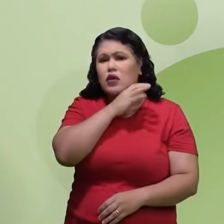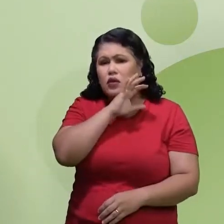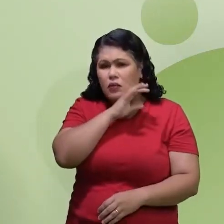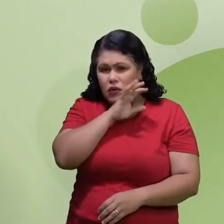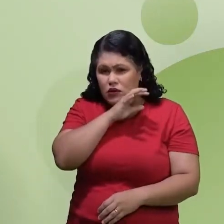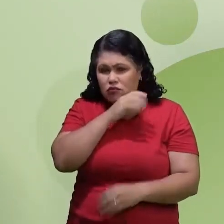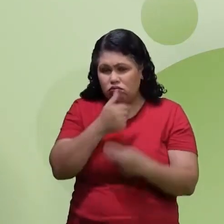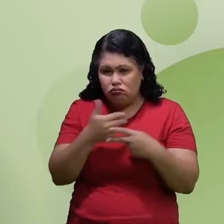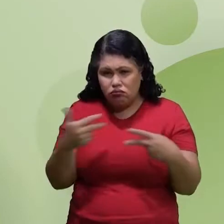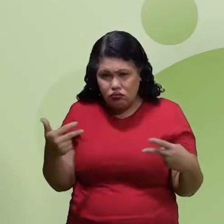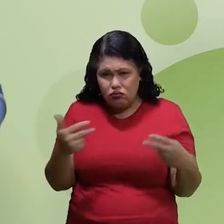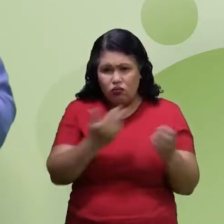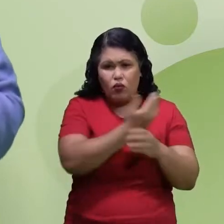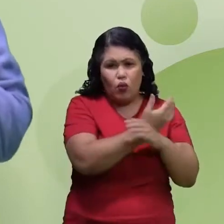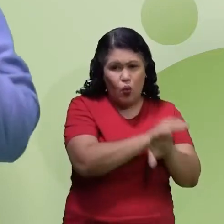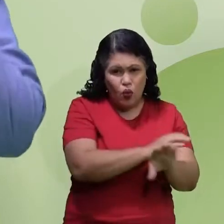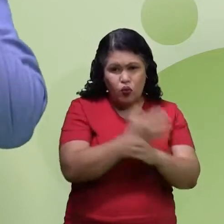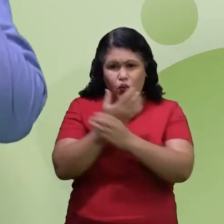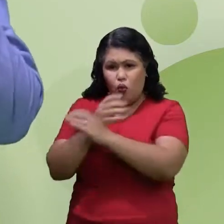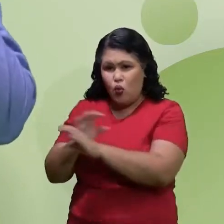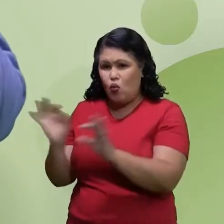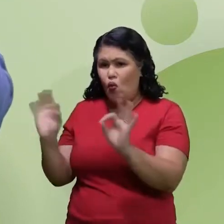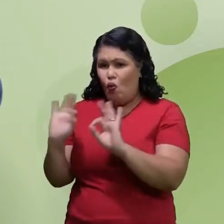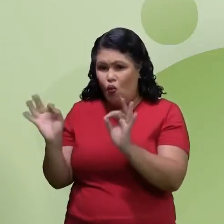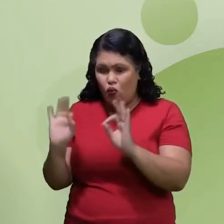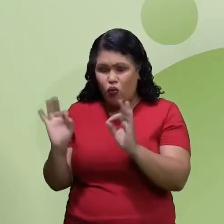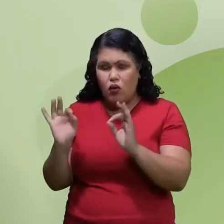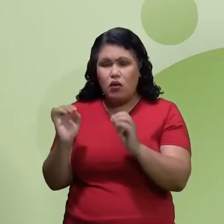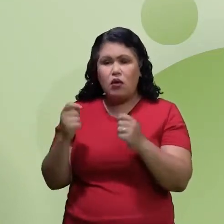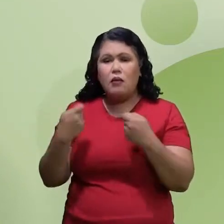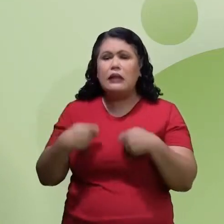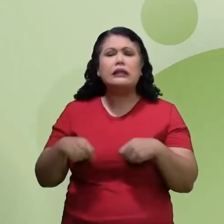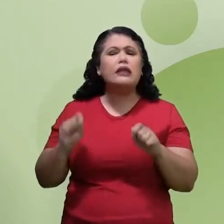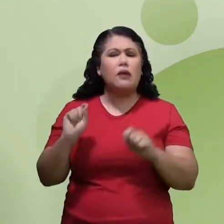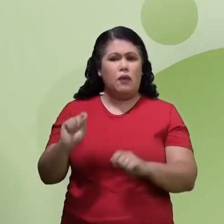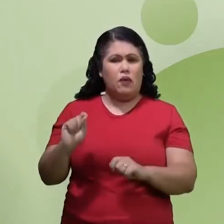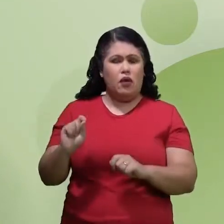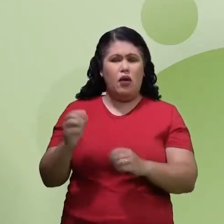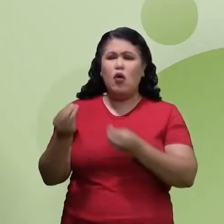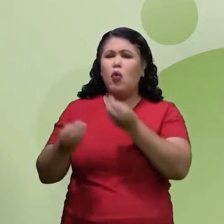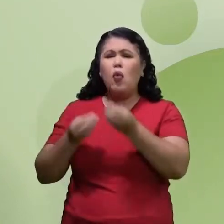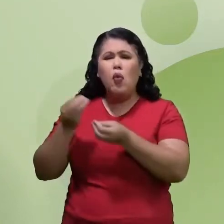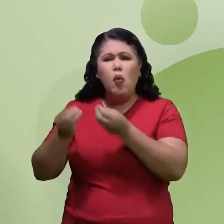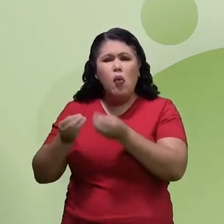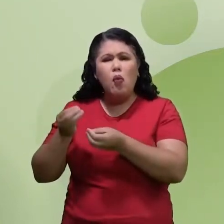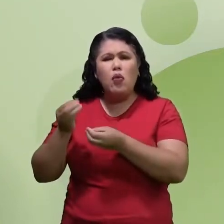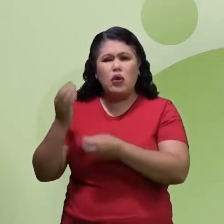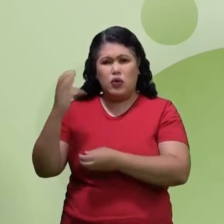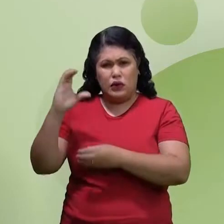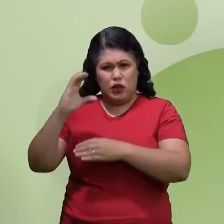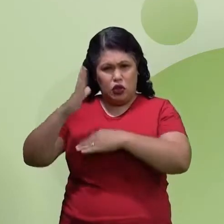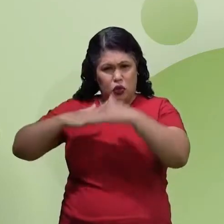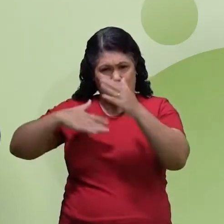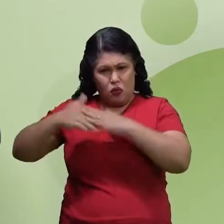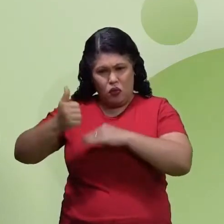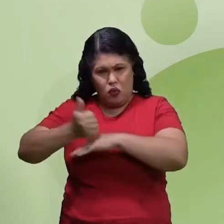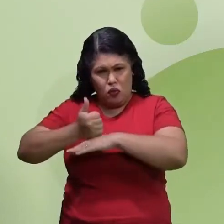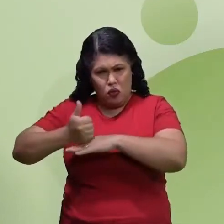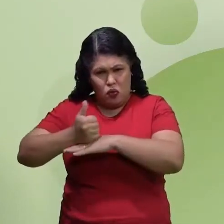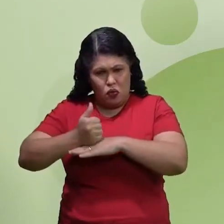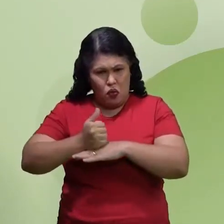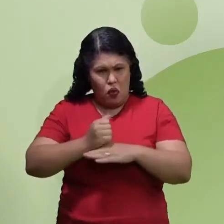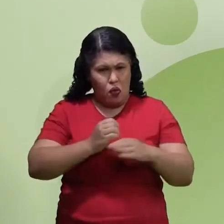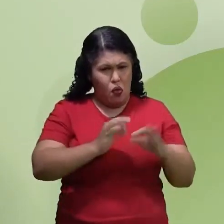animais, nós vamos precisar ter uma ideia de como que os cientistas separaram esses animais, classificaram